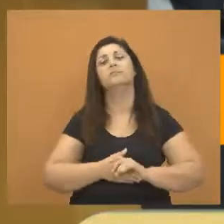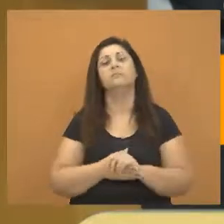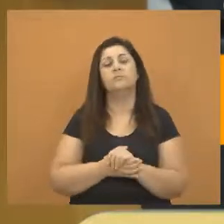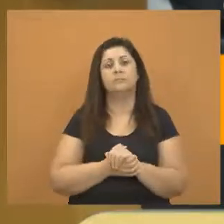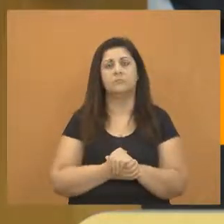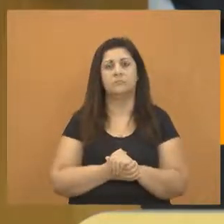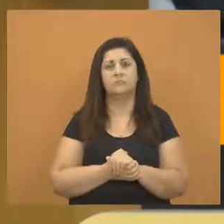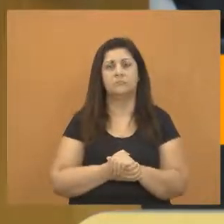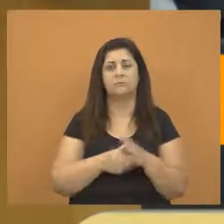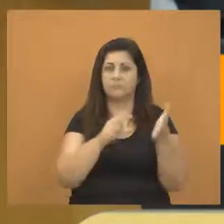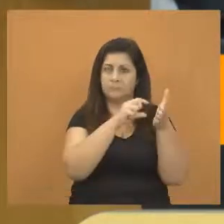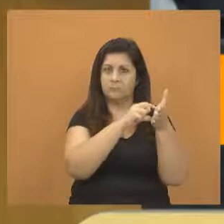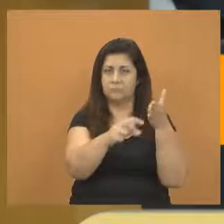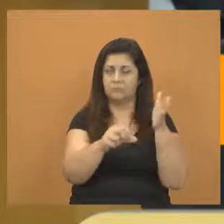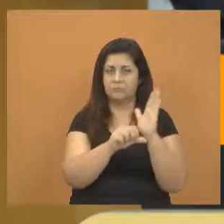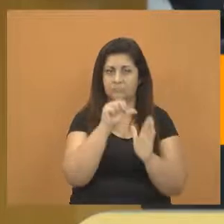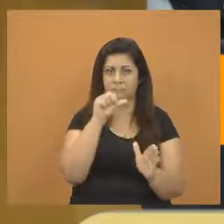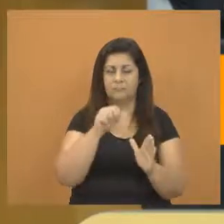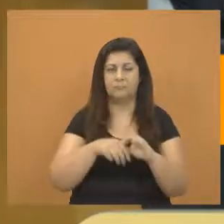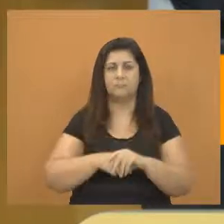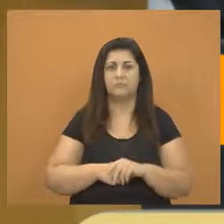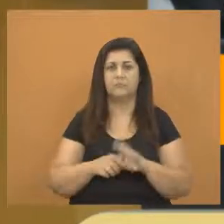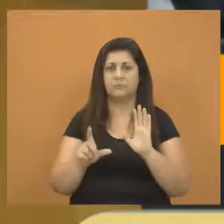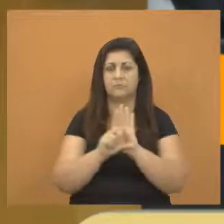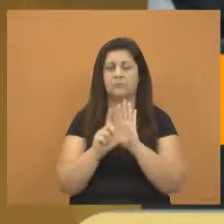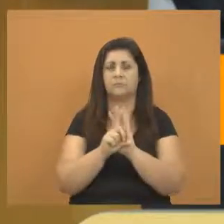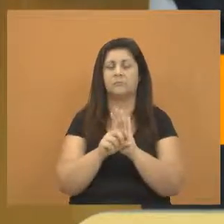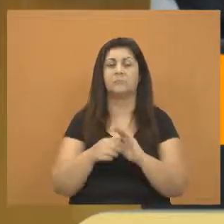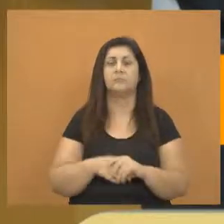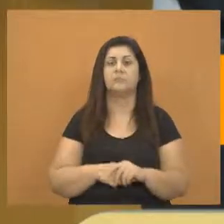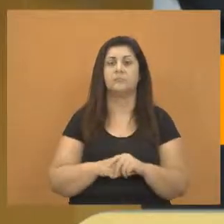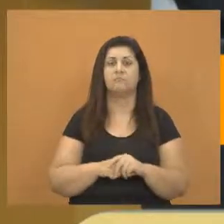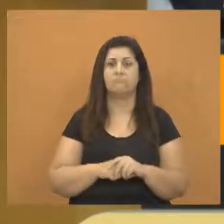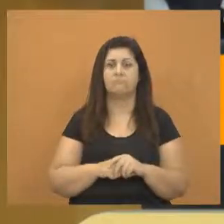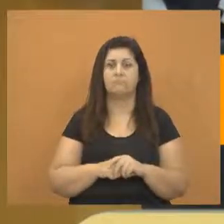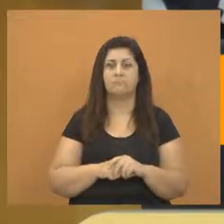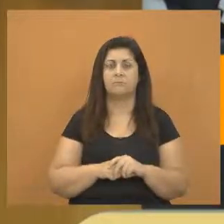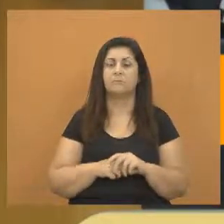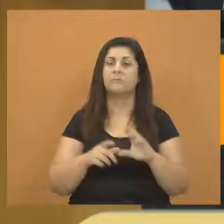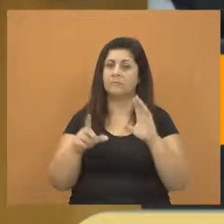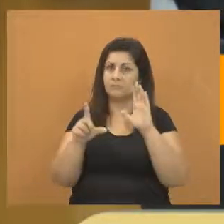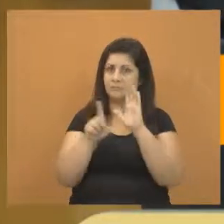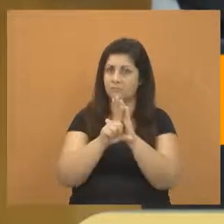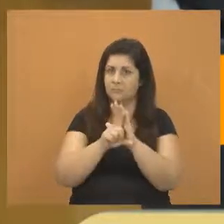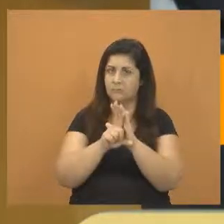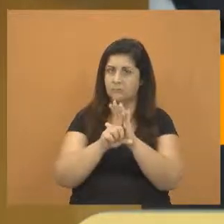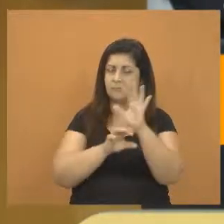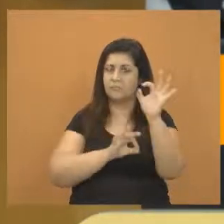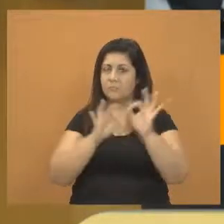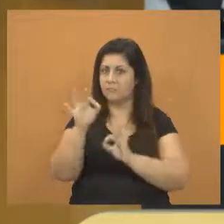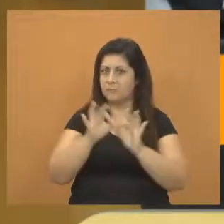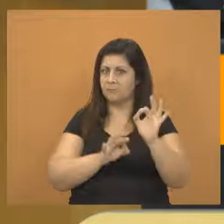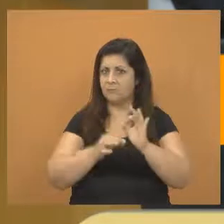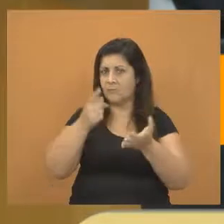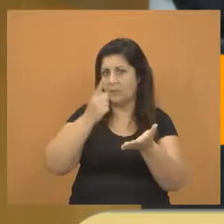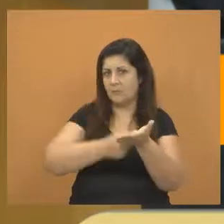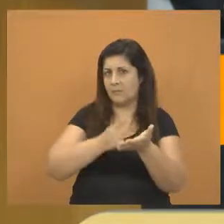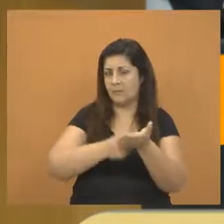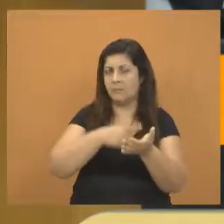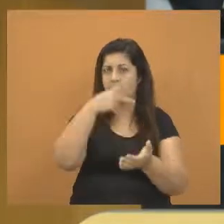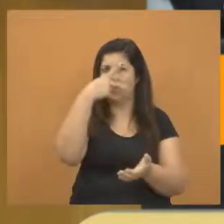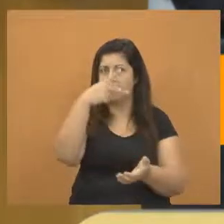O artigo 1º desta lei, esta lei institui o Plano Plurianual,